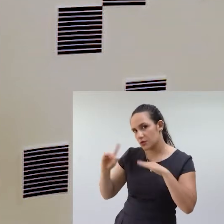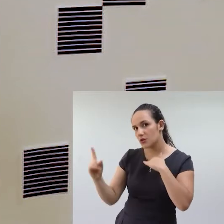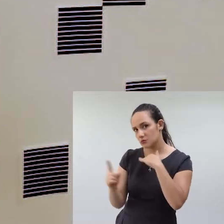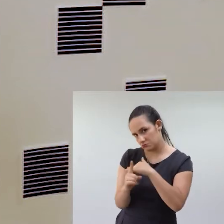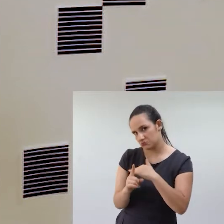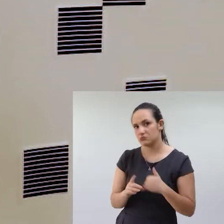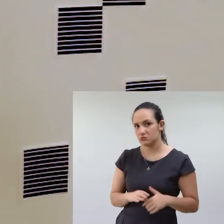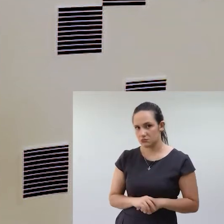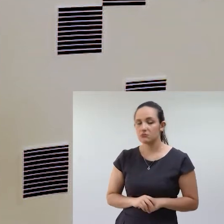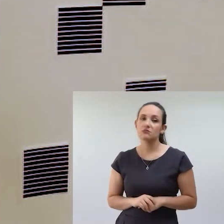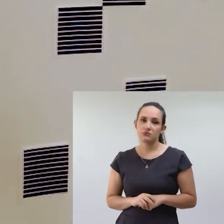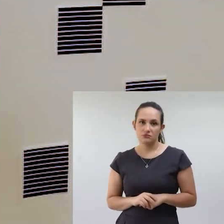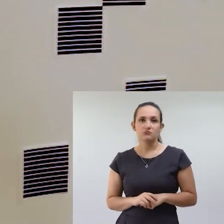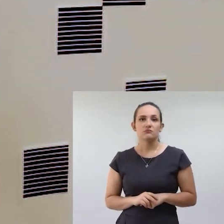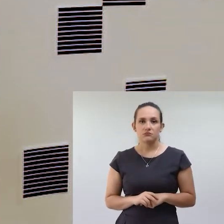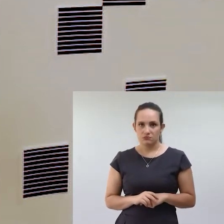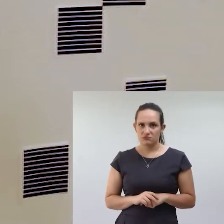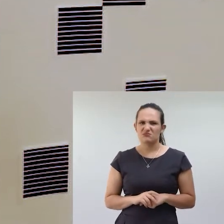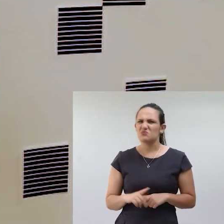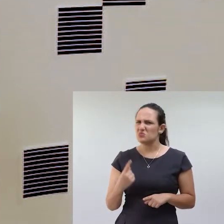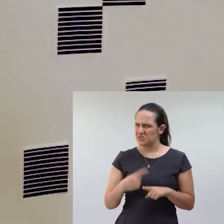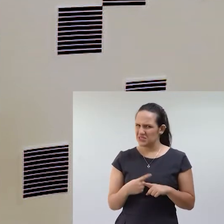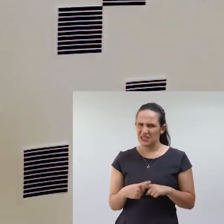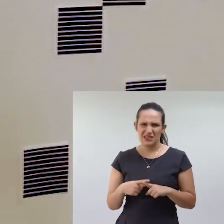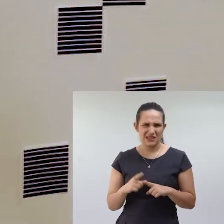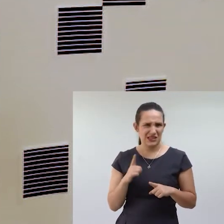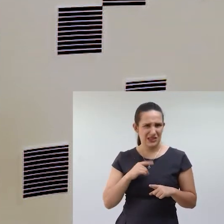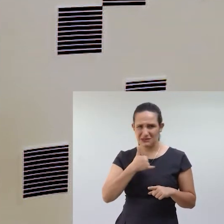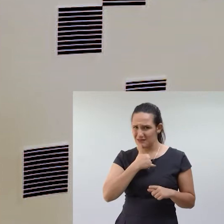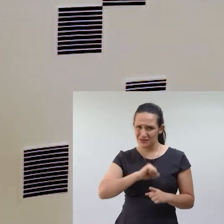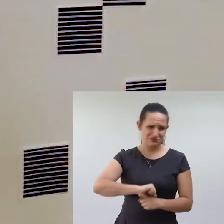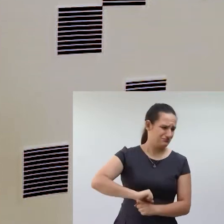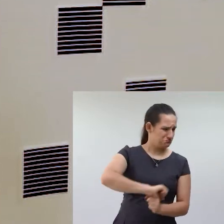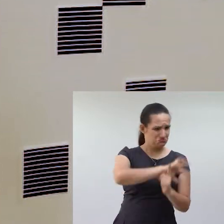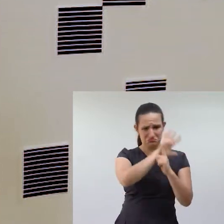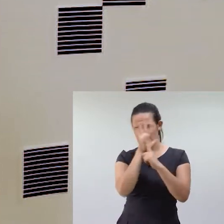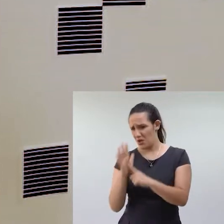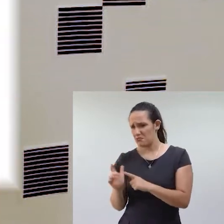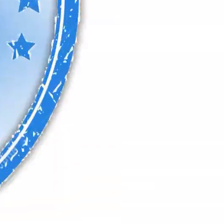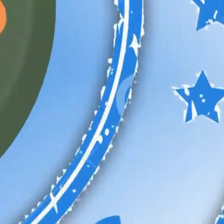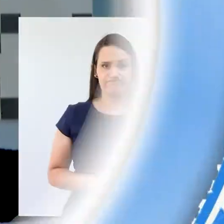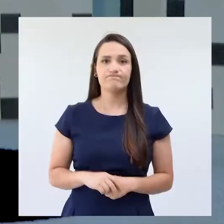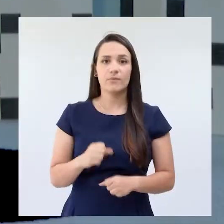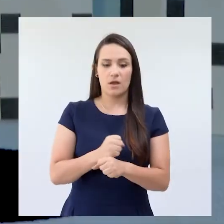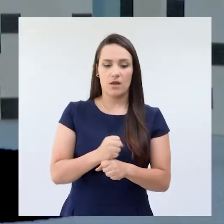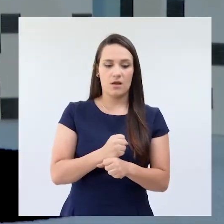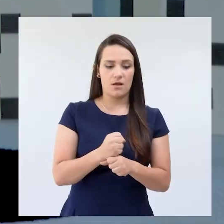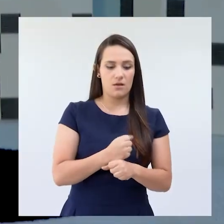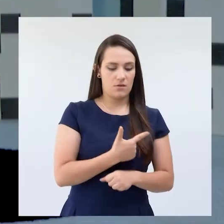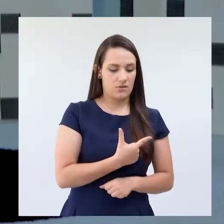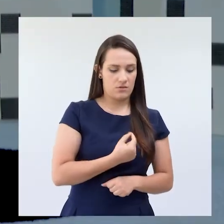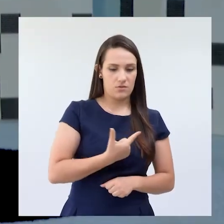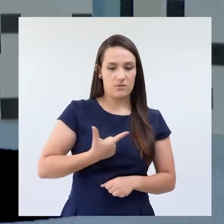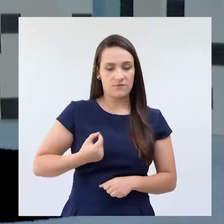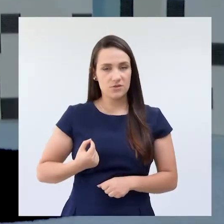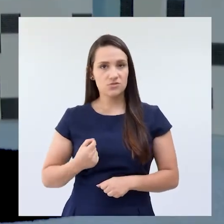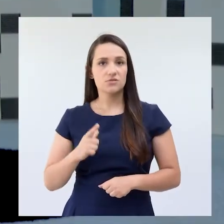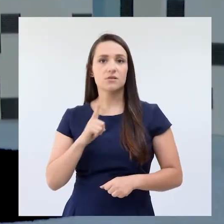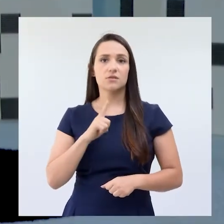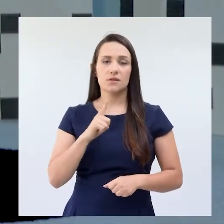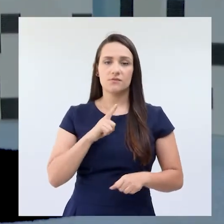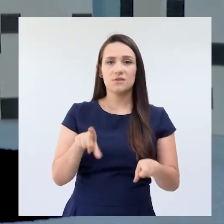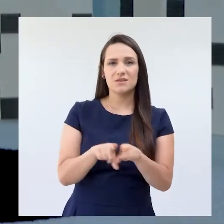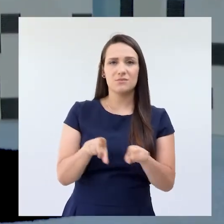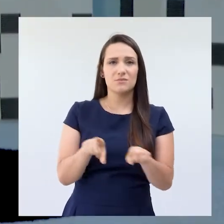Nesse sentido, a abrangência é total na assistência. O ano de 2020 também